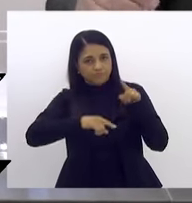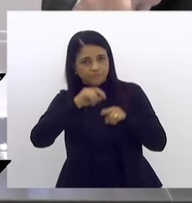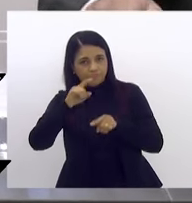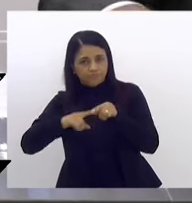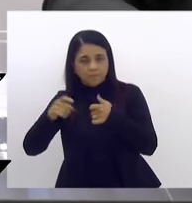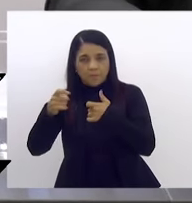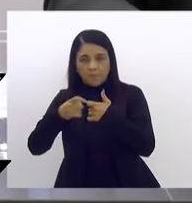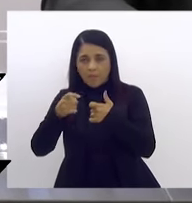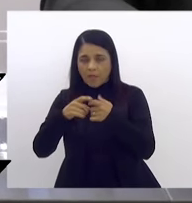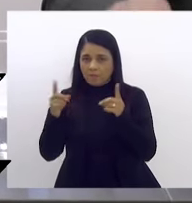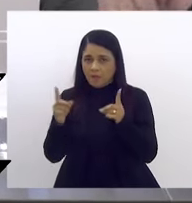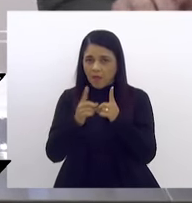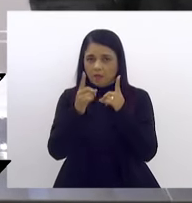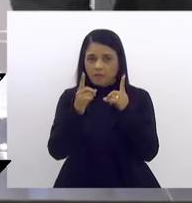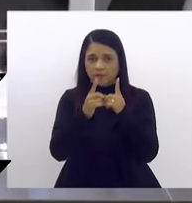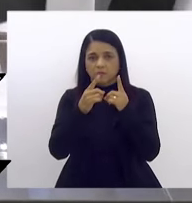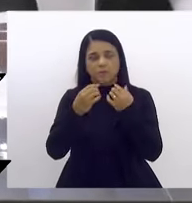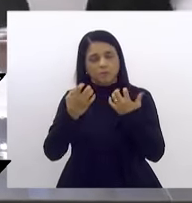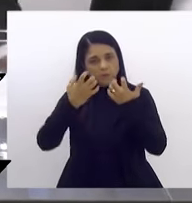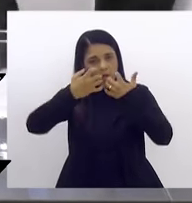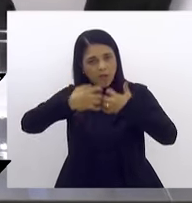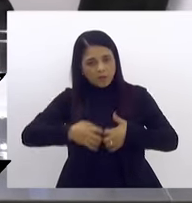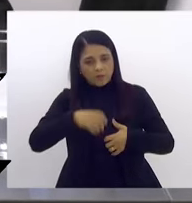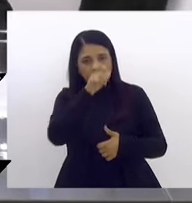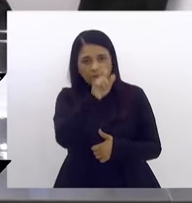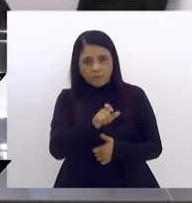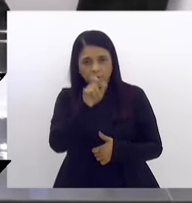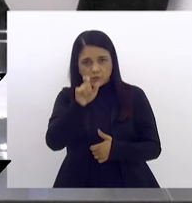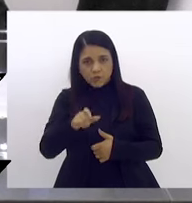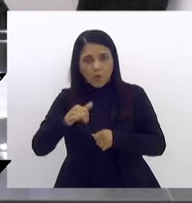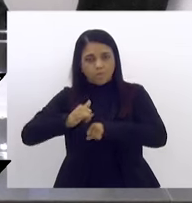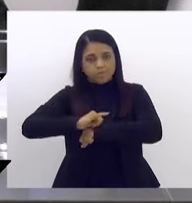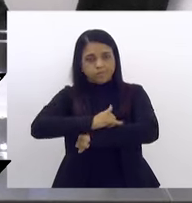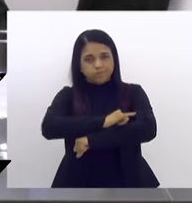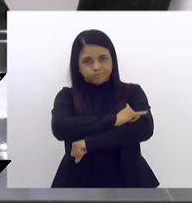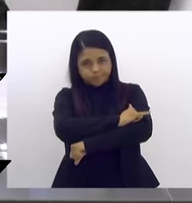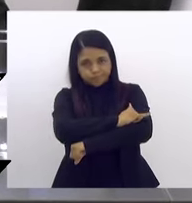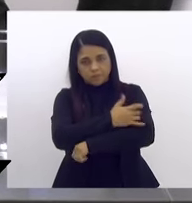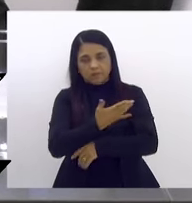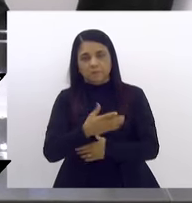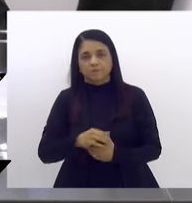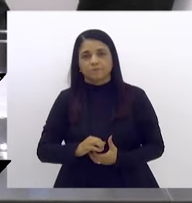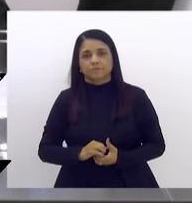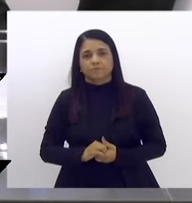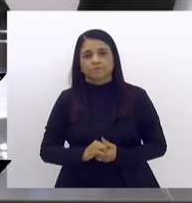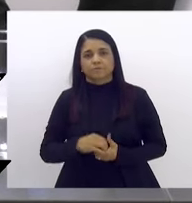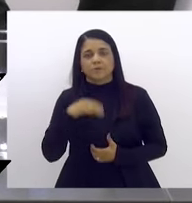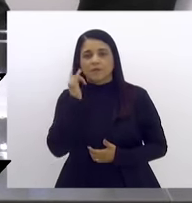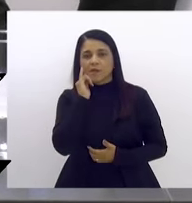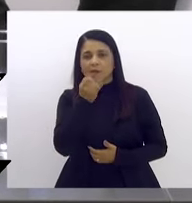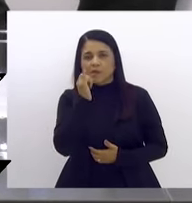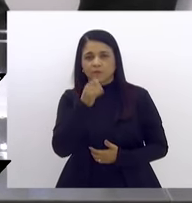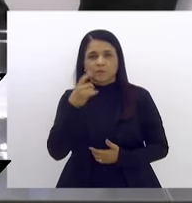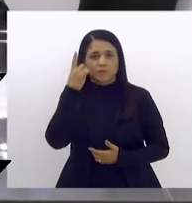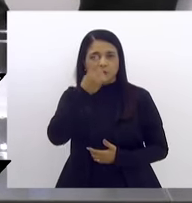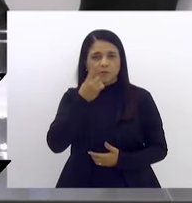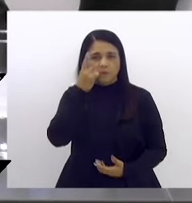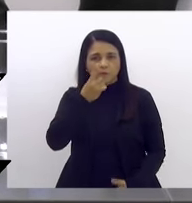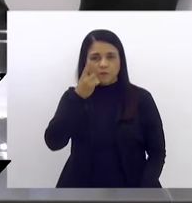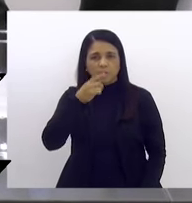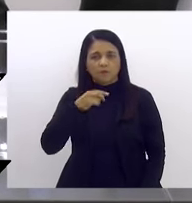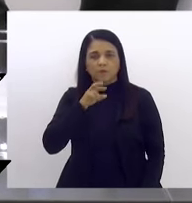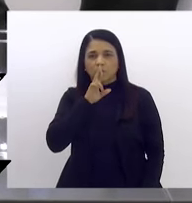assistenciais adequados ao atendimento da pessoa obesa relator é do deputado